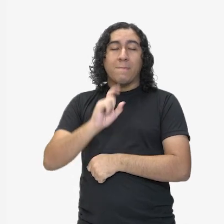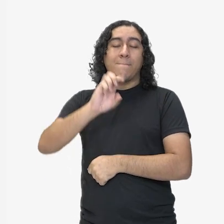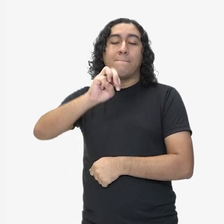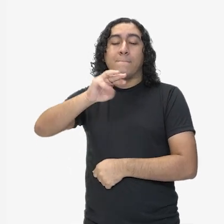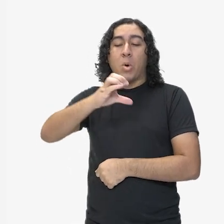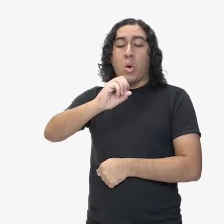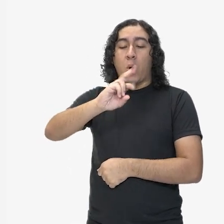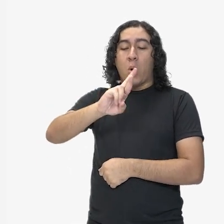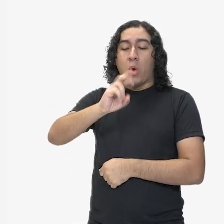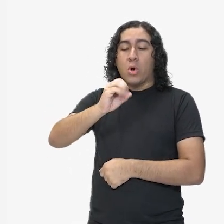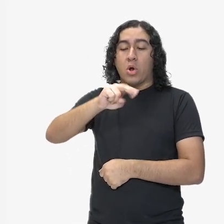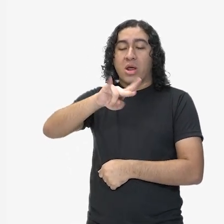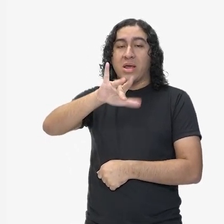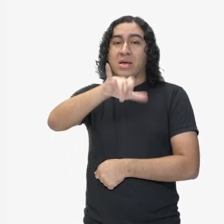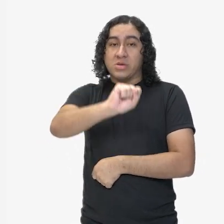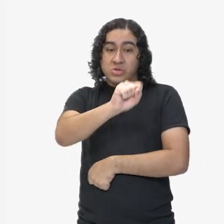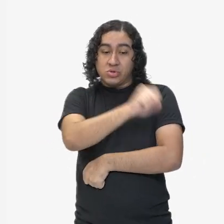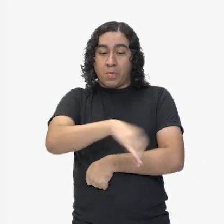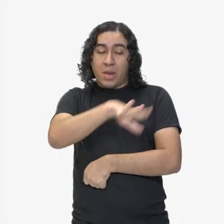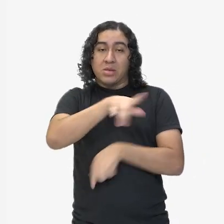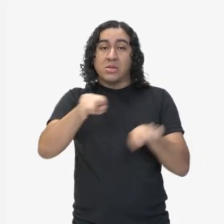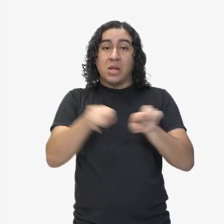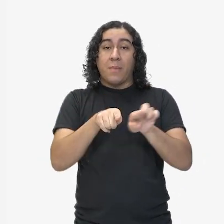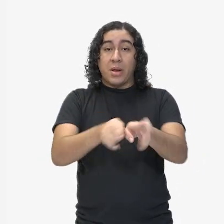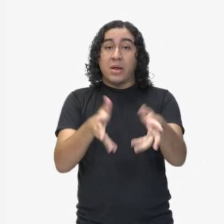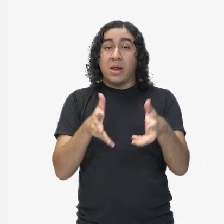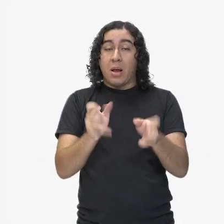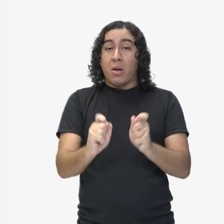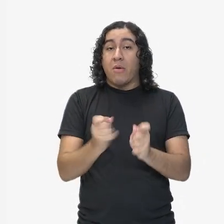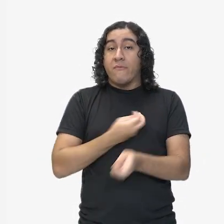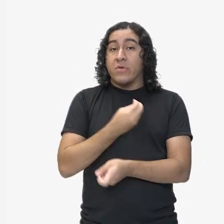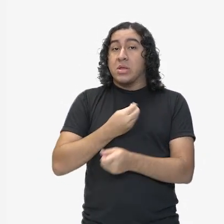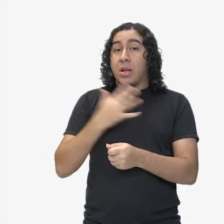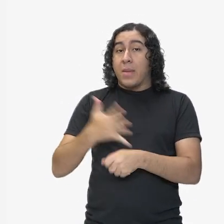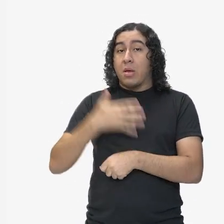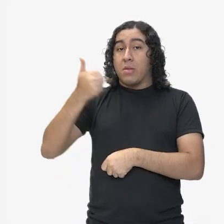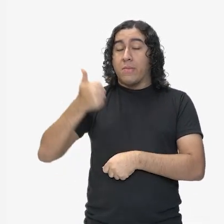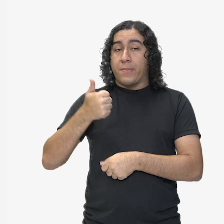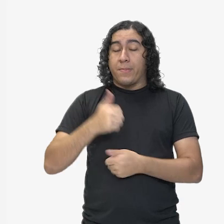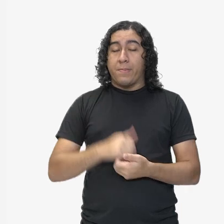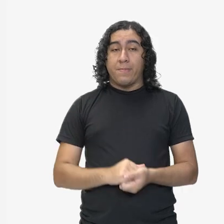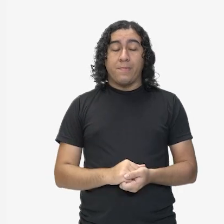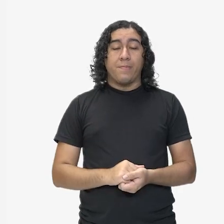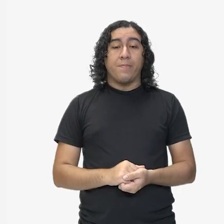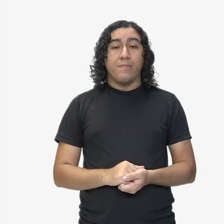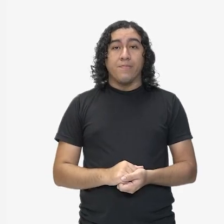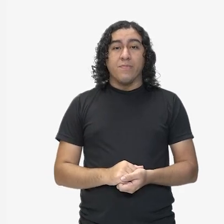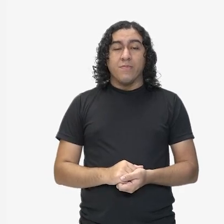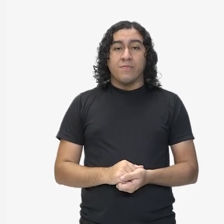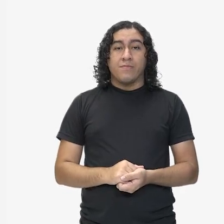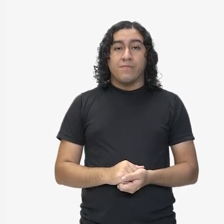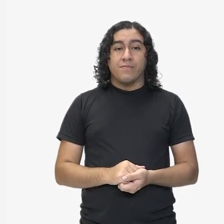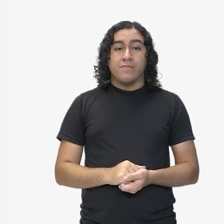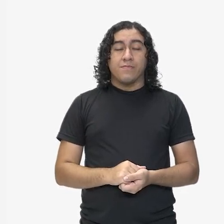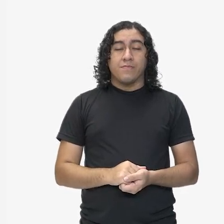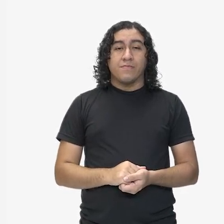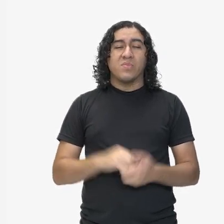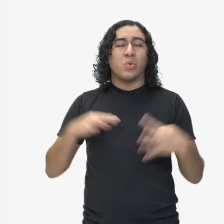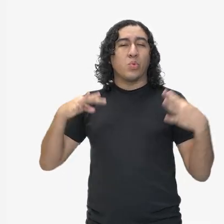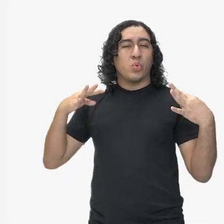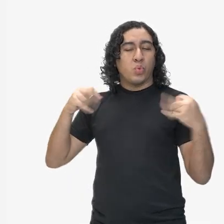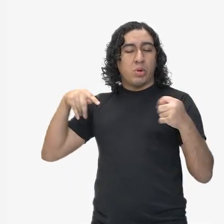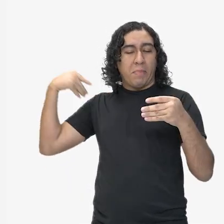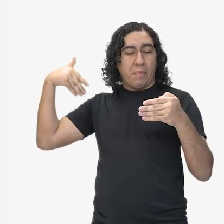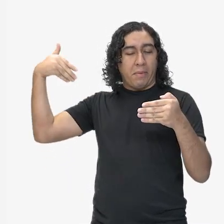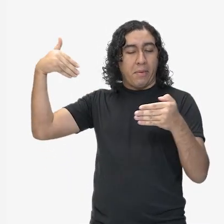região e por melhores condições de vida, certo? Então veja lá, toda a situação de miséria,